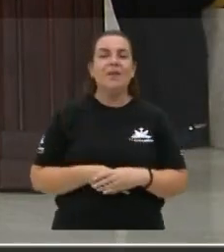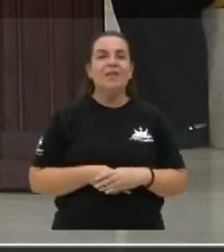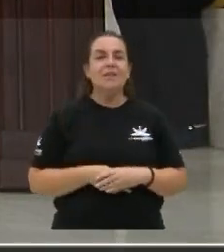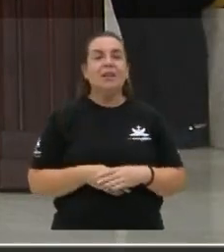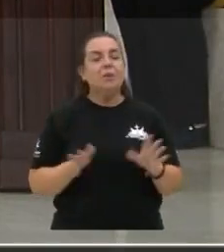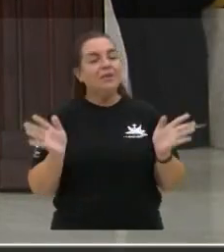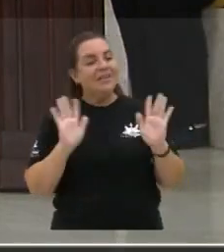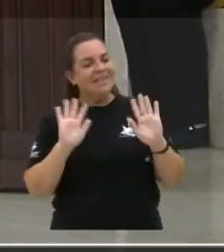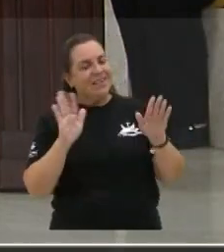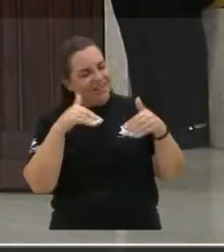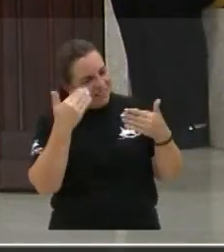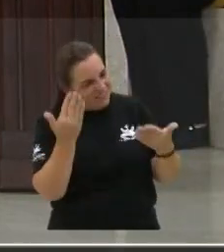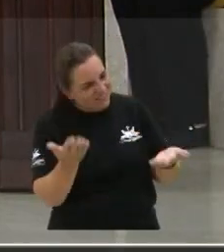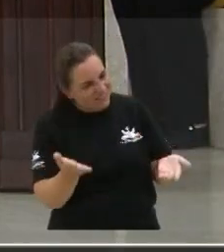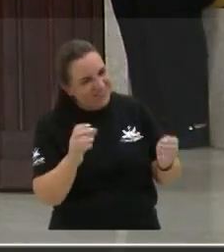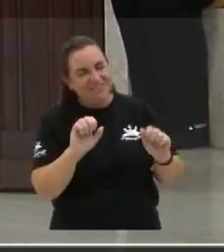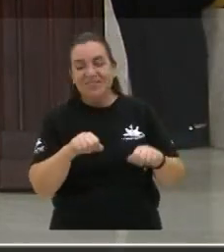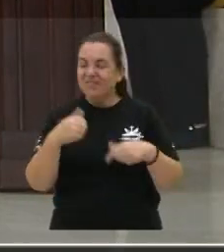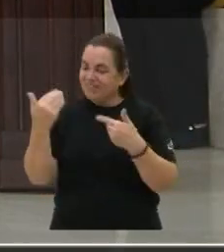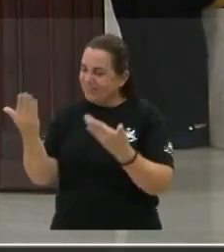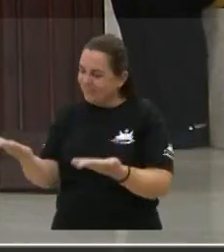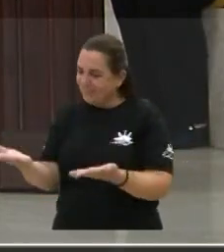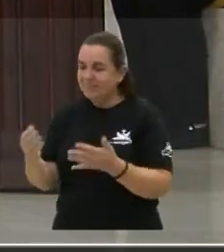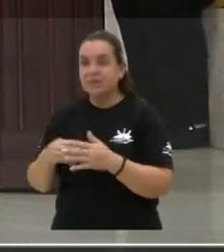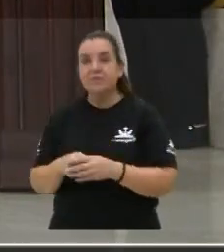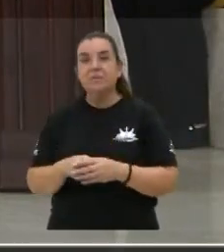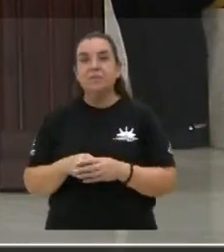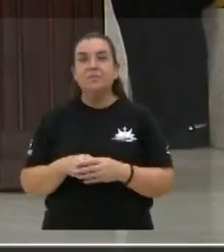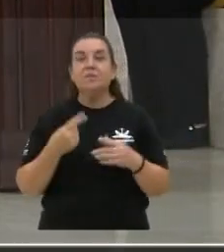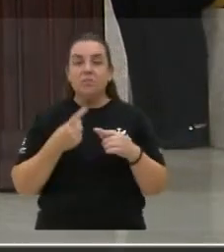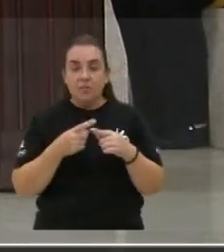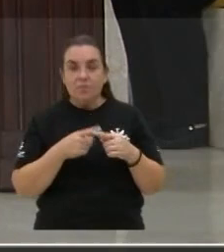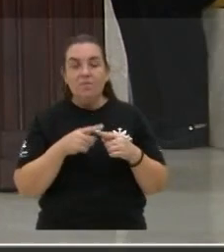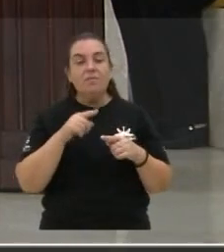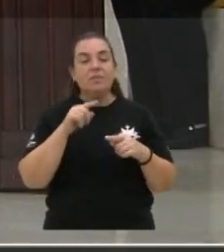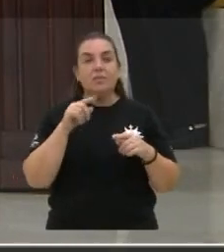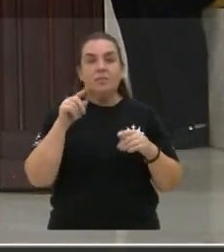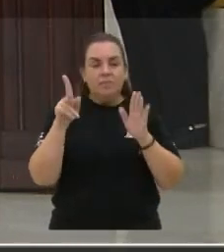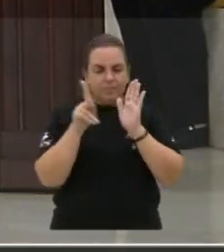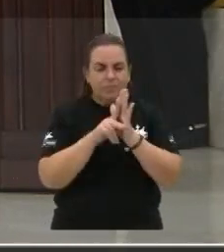saudação de quem agiu pelo Espírito Santo.